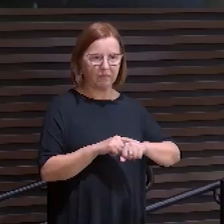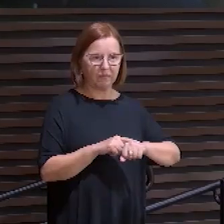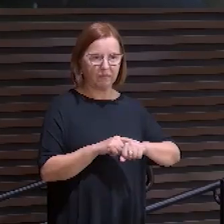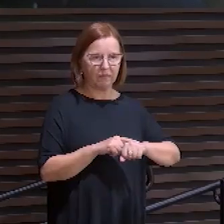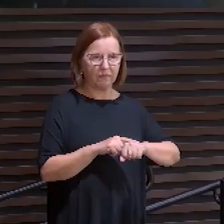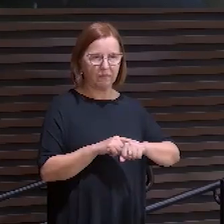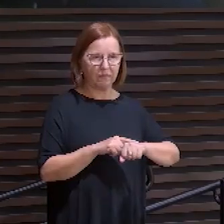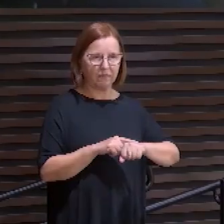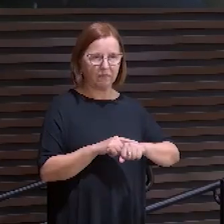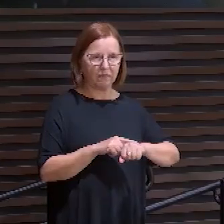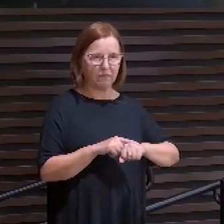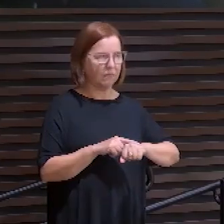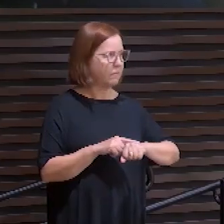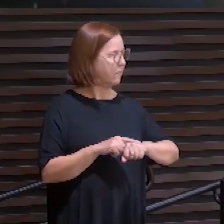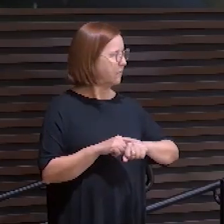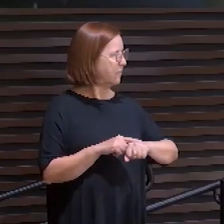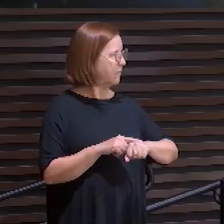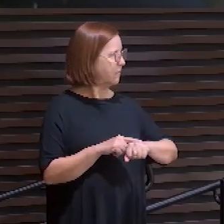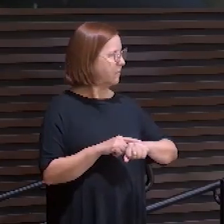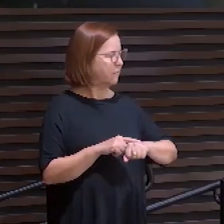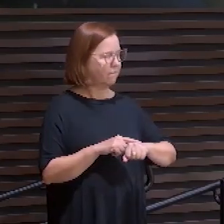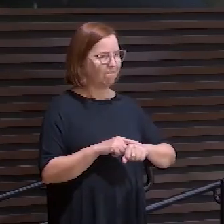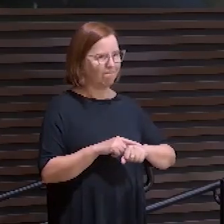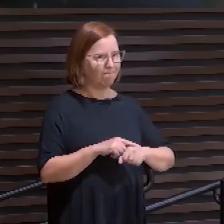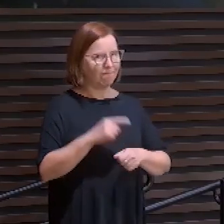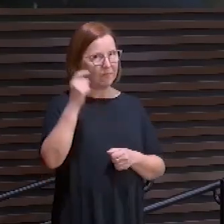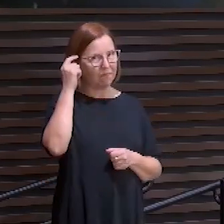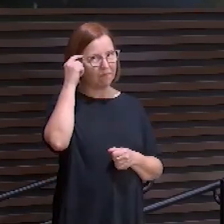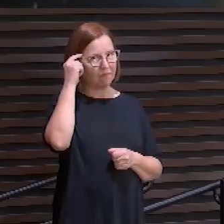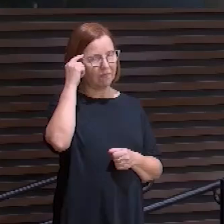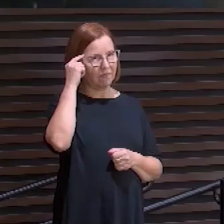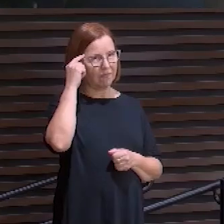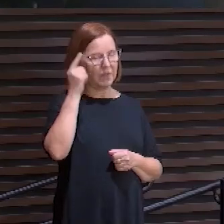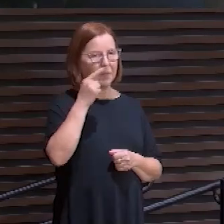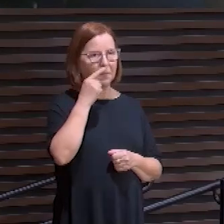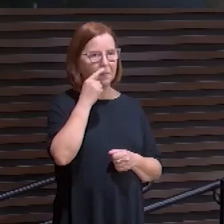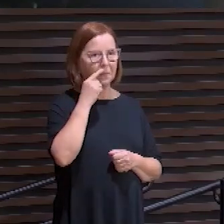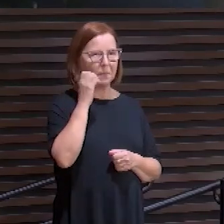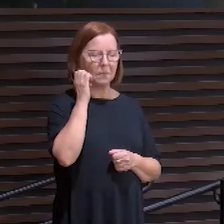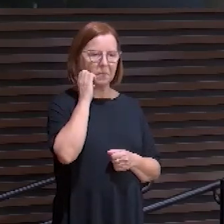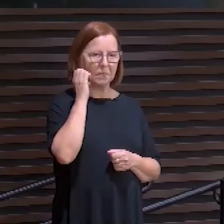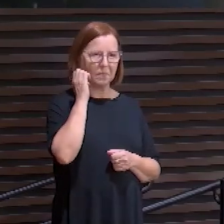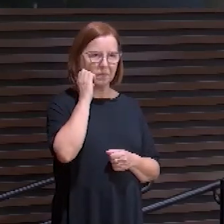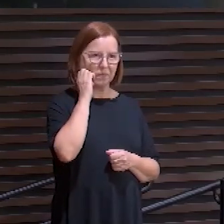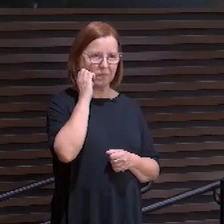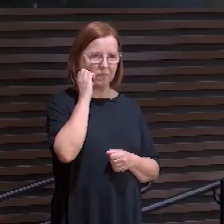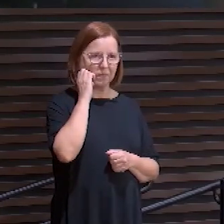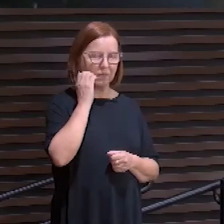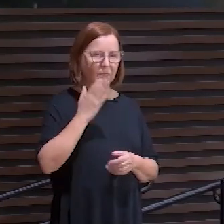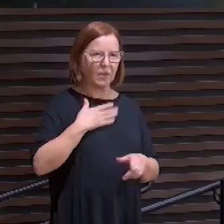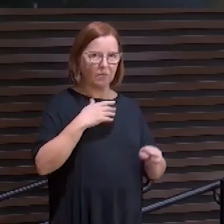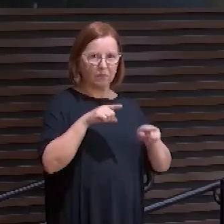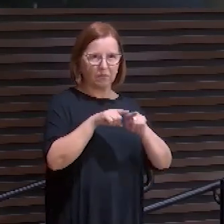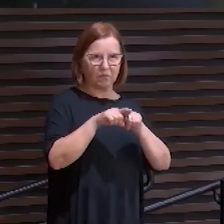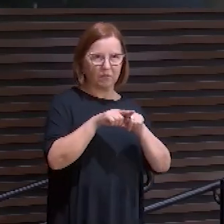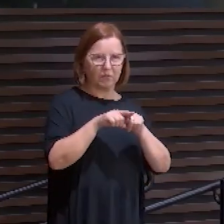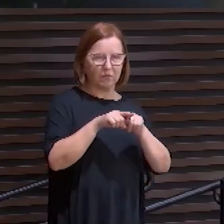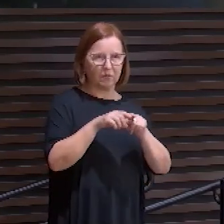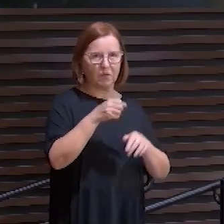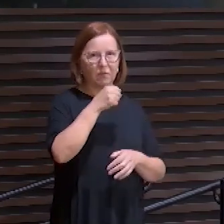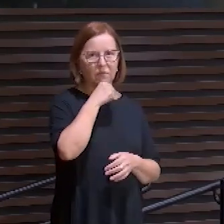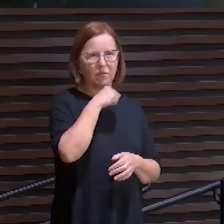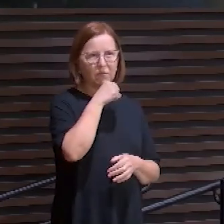e um quadro se esboçou na mente. Papai, mamãe, meus irmãos, a